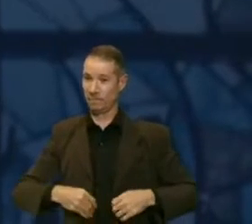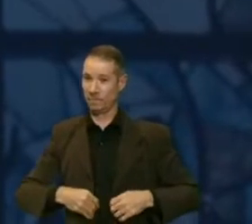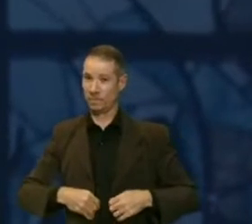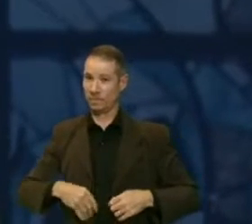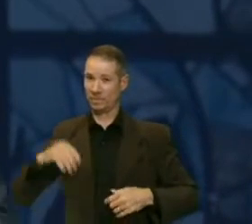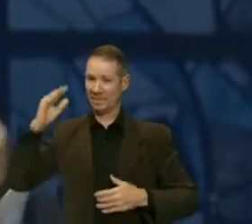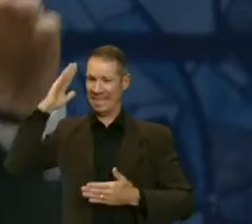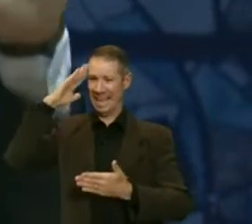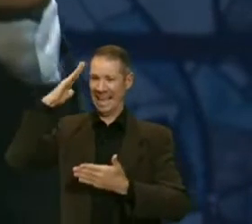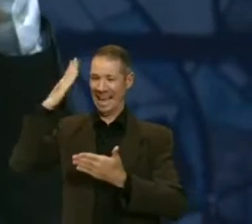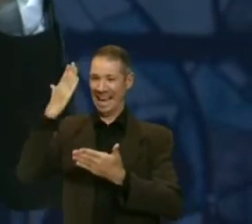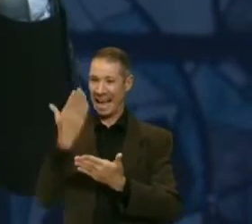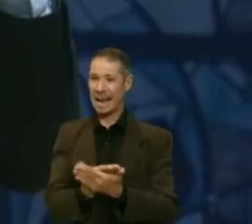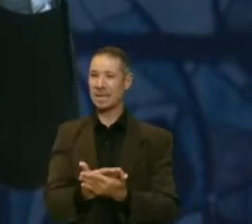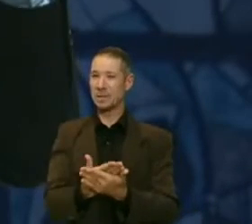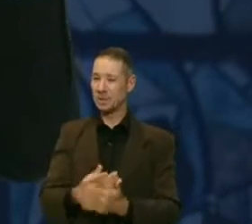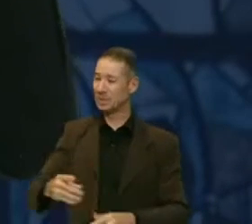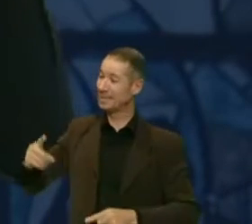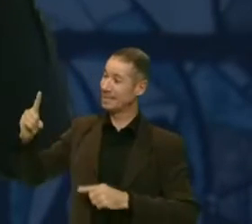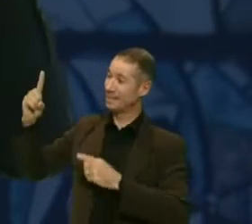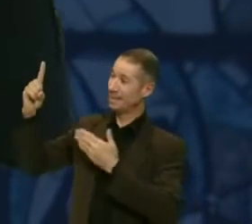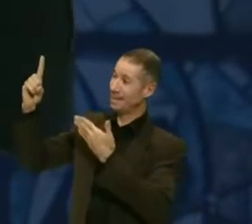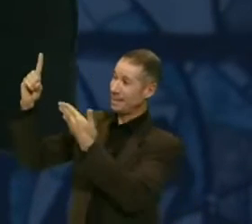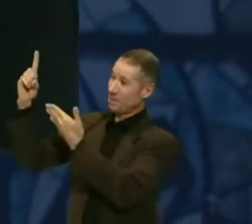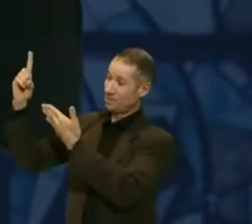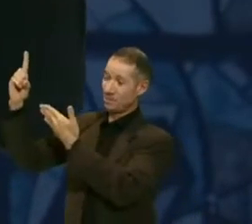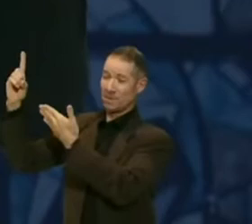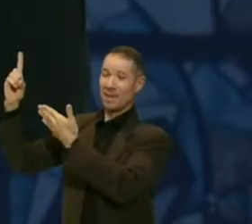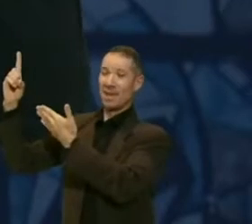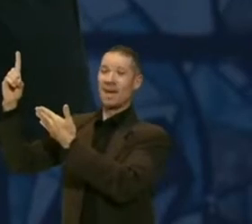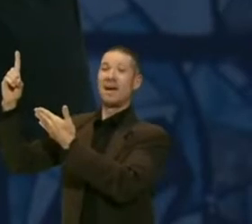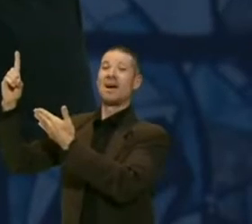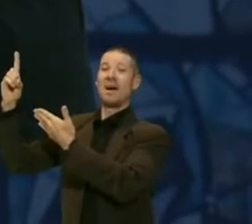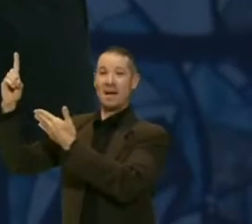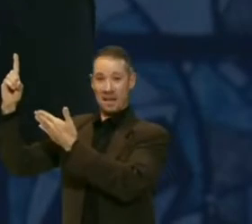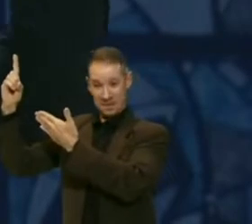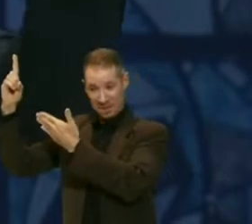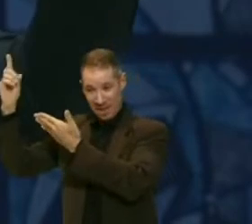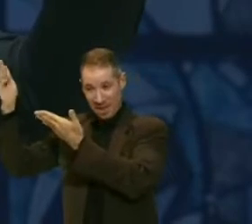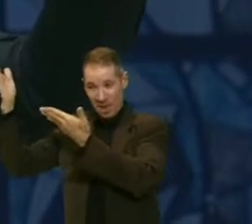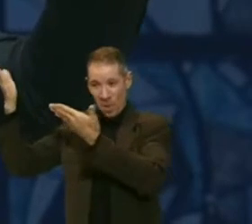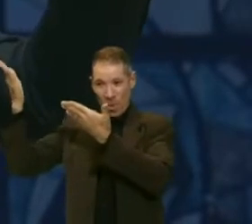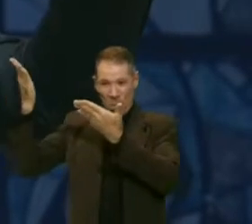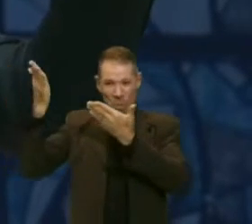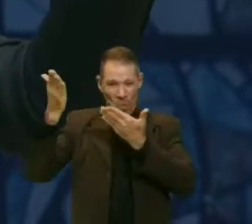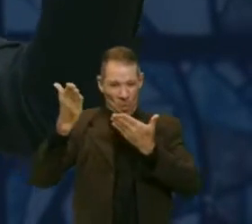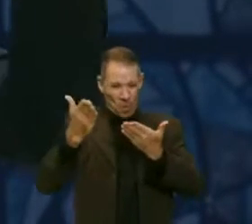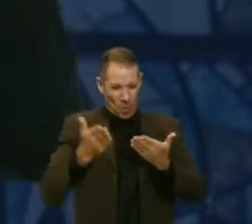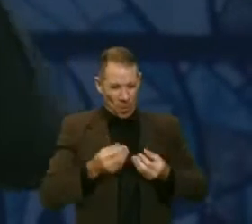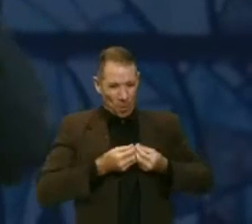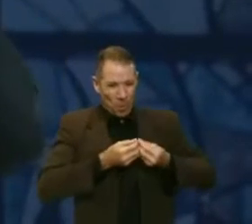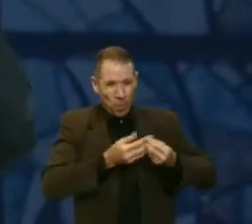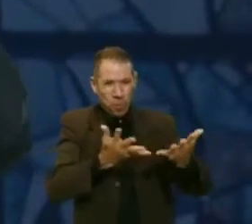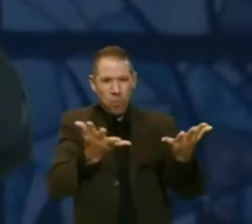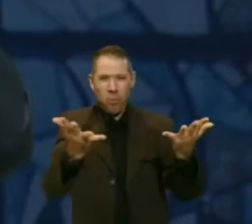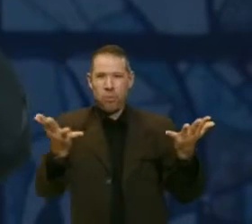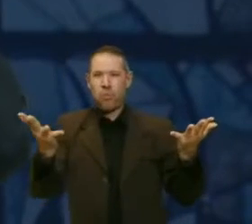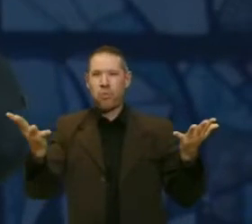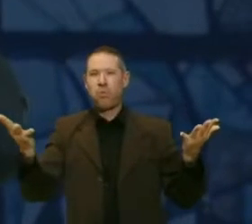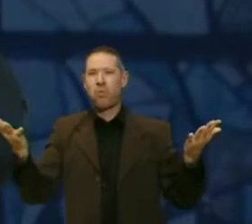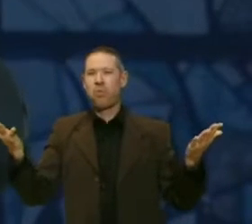Eu creio, Deus vai nos visitar hoje aqui.